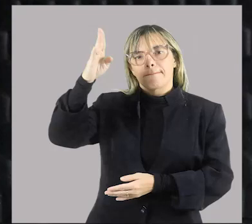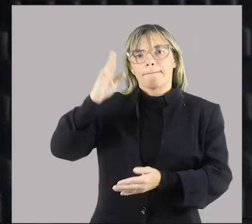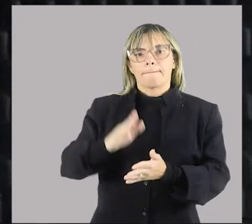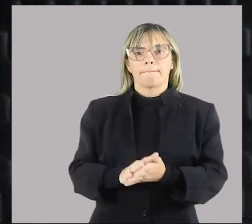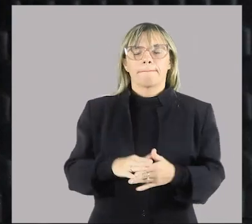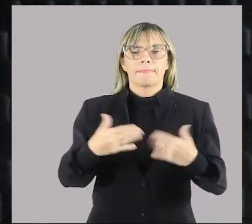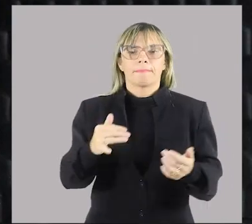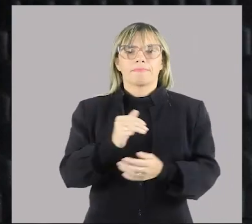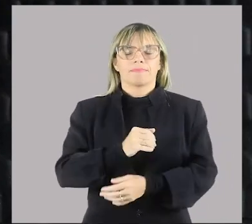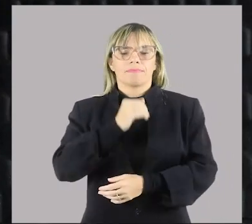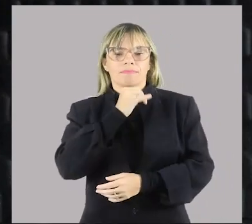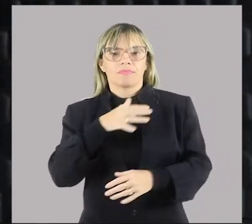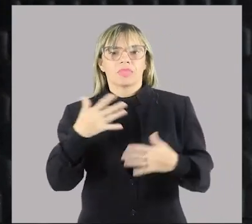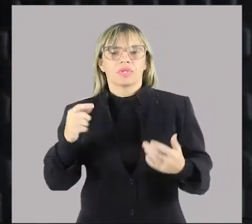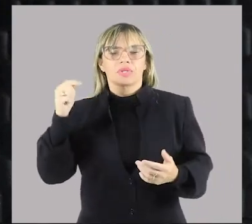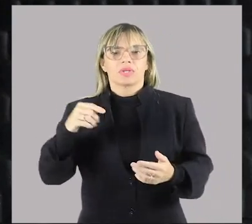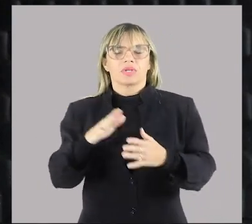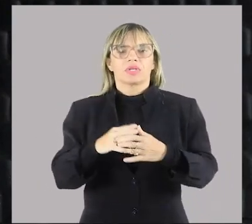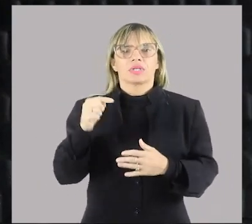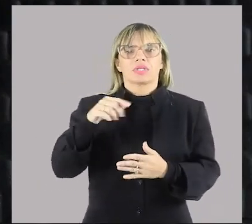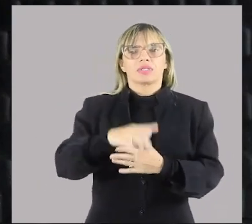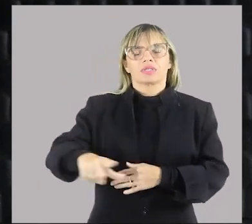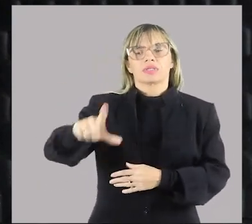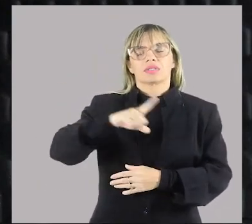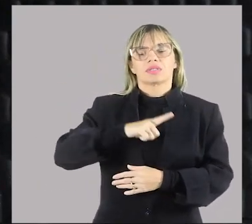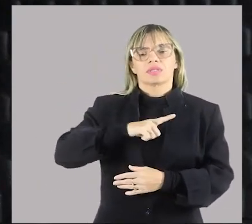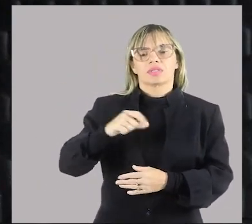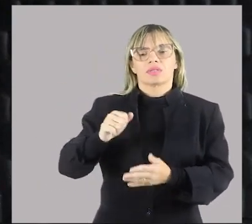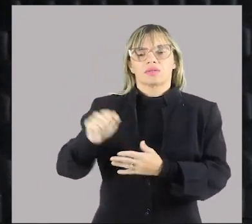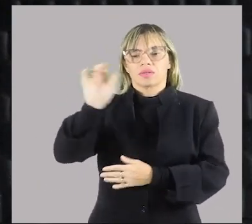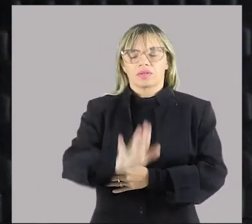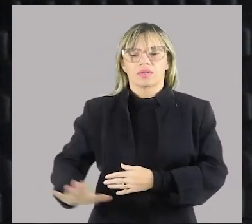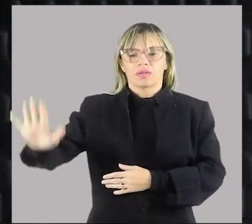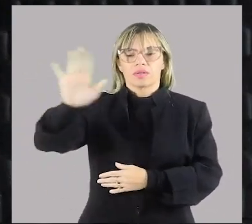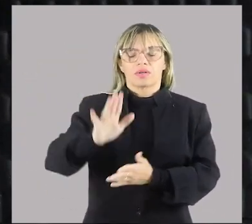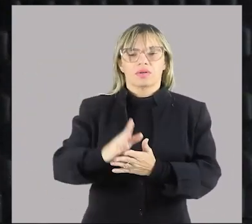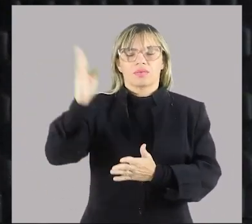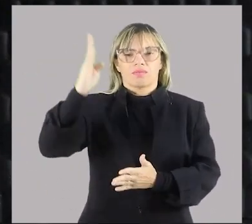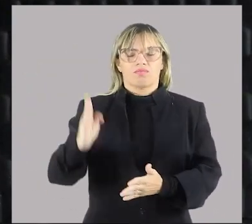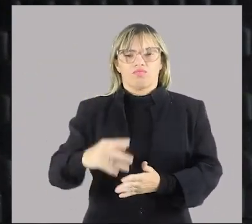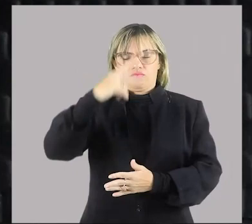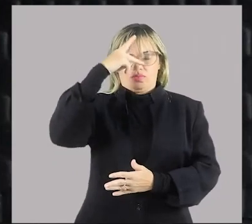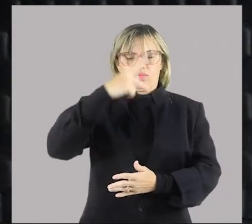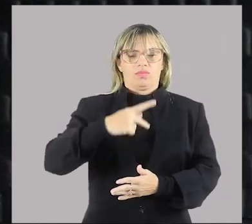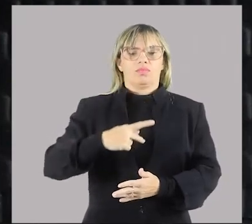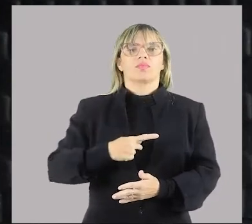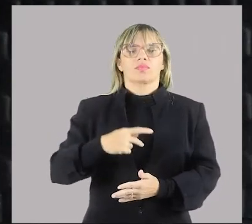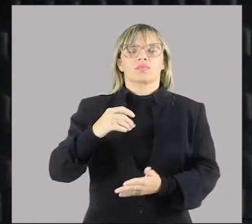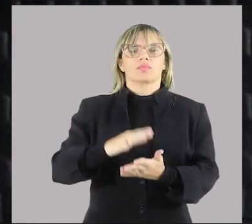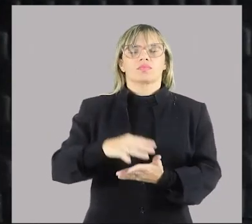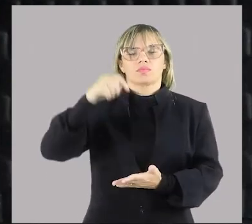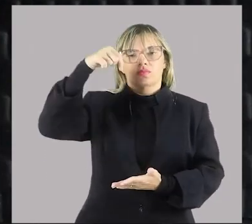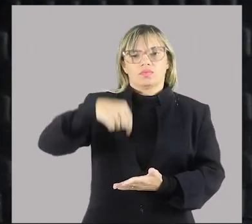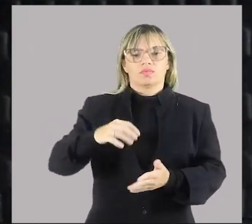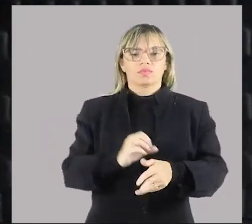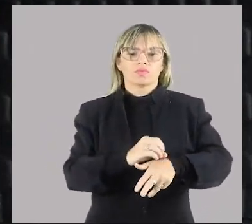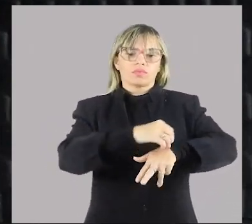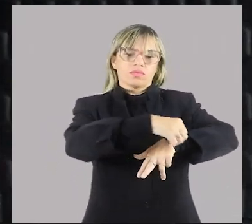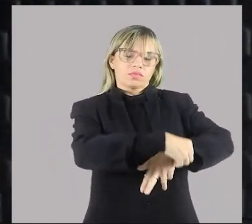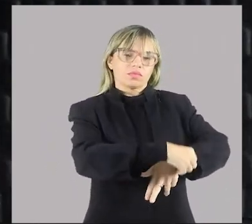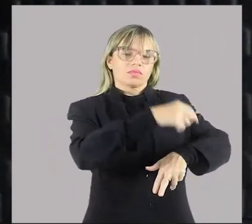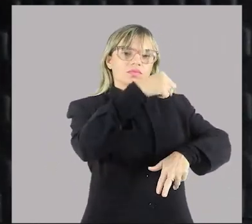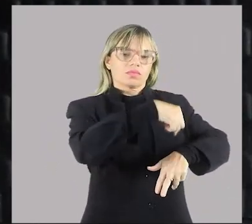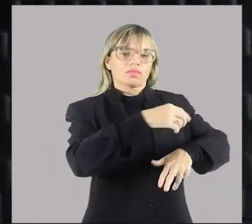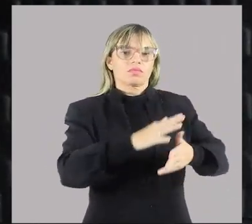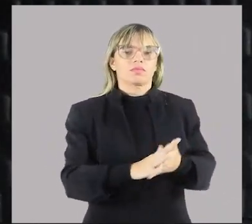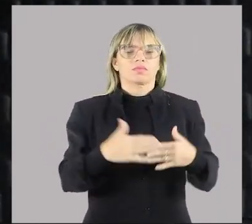operariado que tem um perfil nacionalista, ou seja, um operariado brasileiro. Um